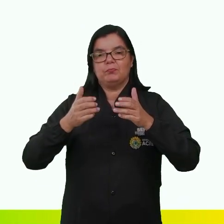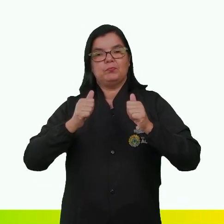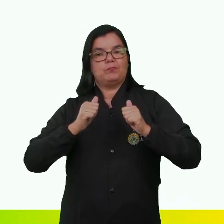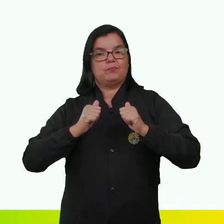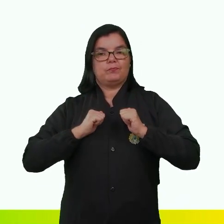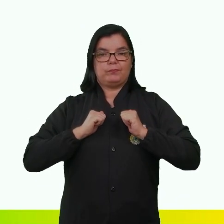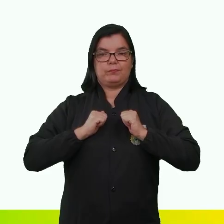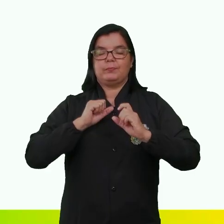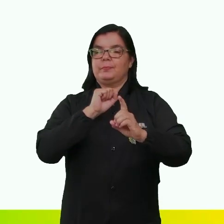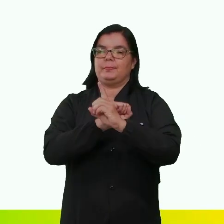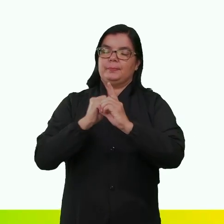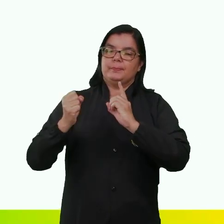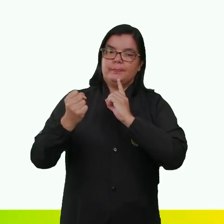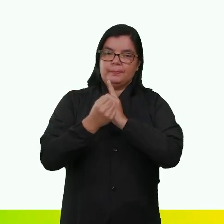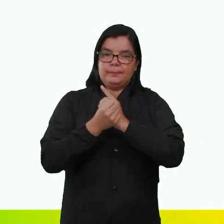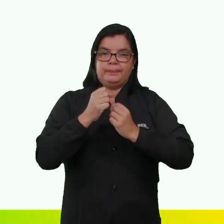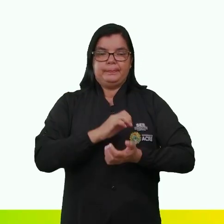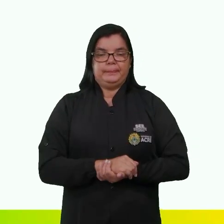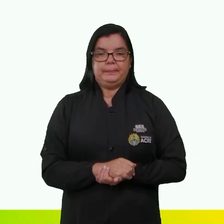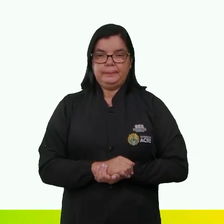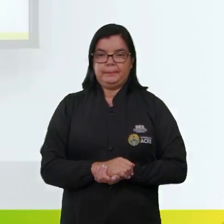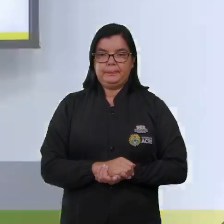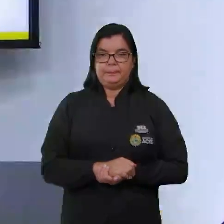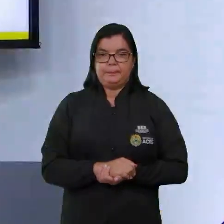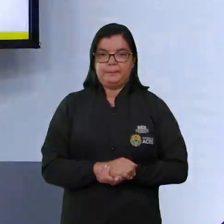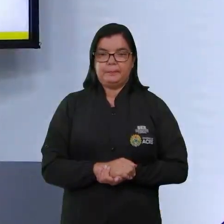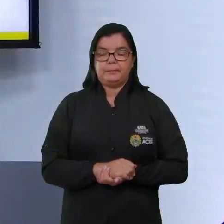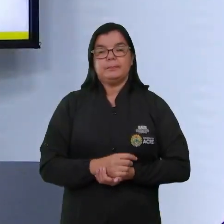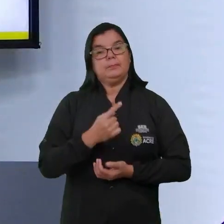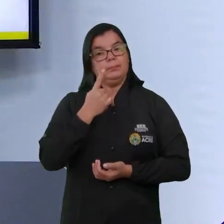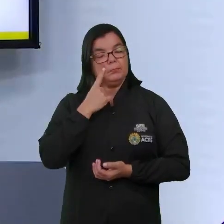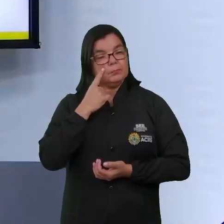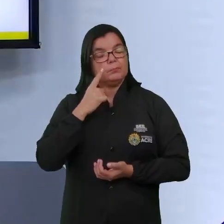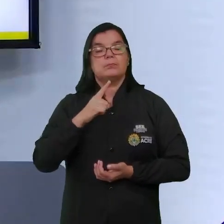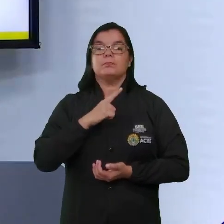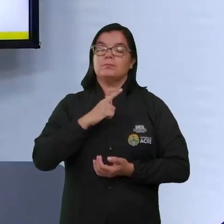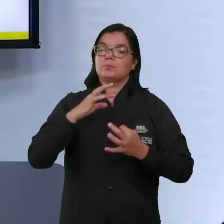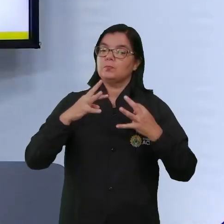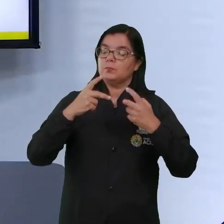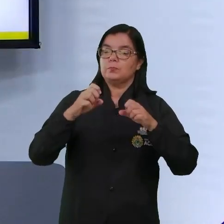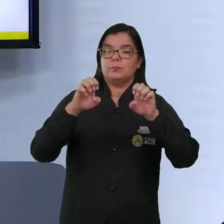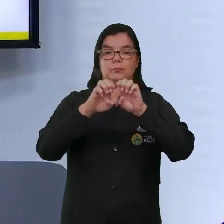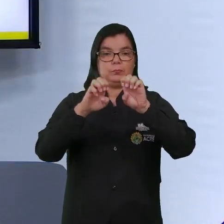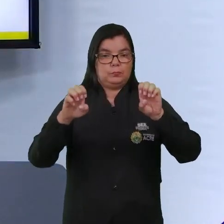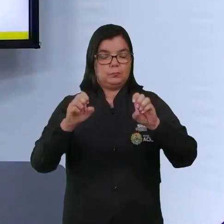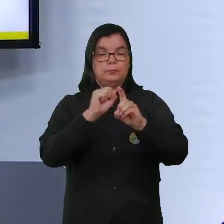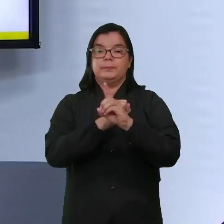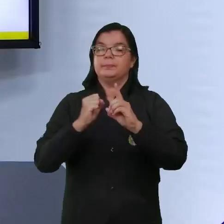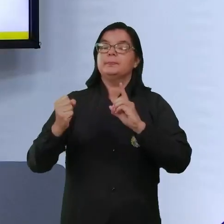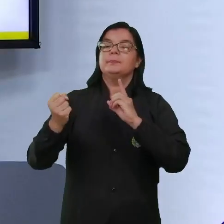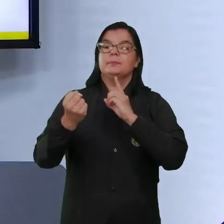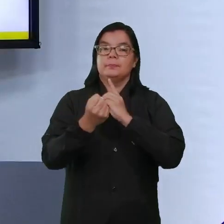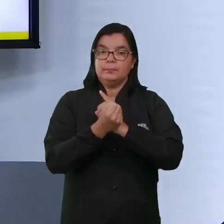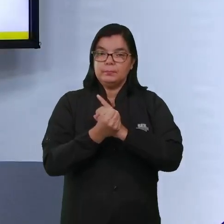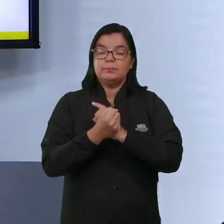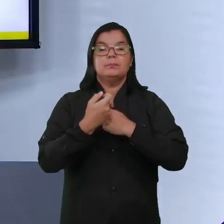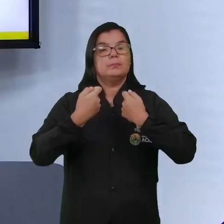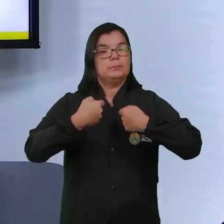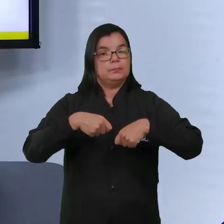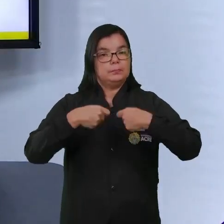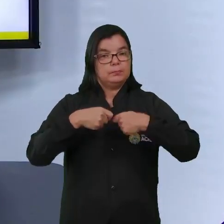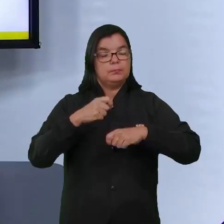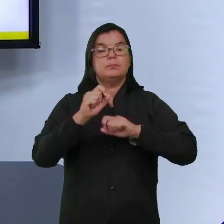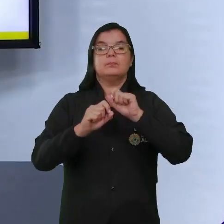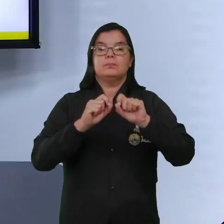conformismo social. Então prestem bem atenção, existe toda uma estrutura na sociedade que ela precisa